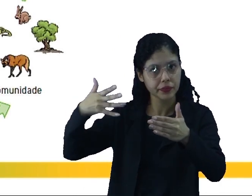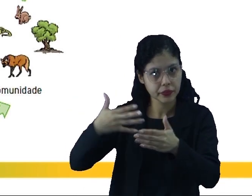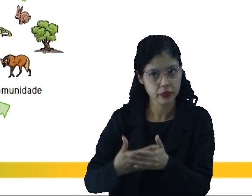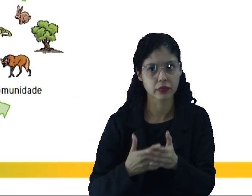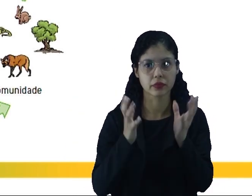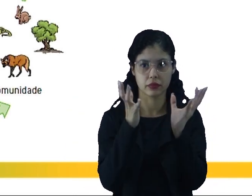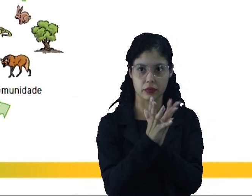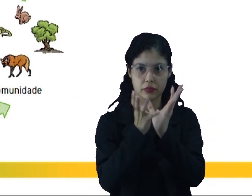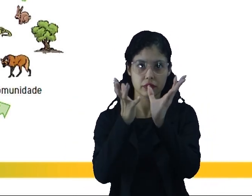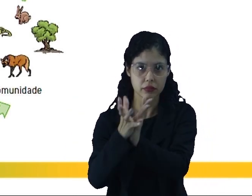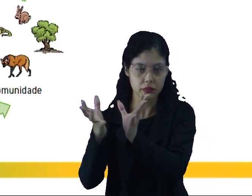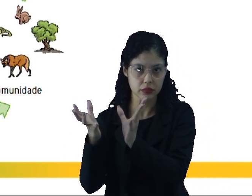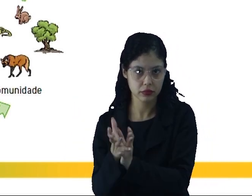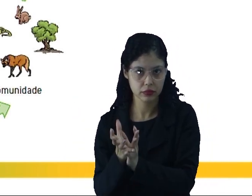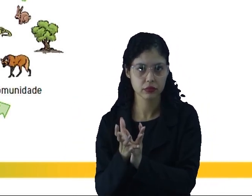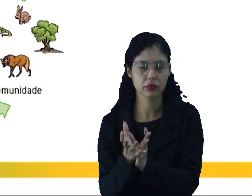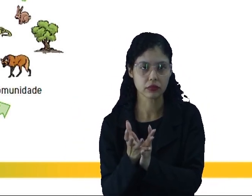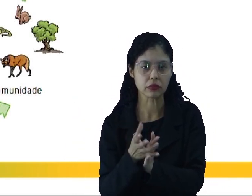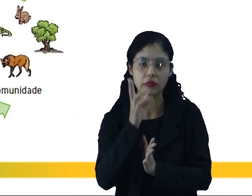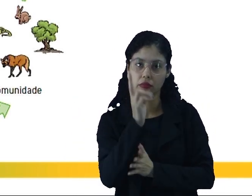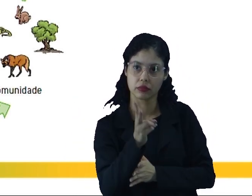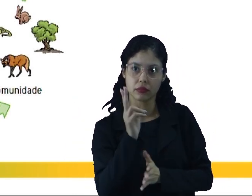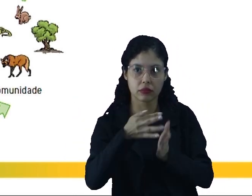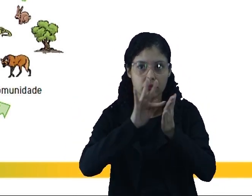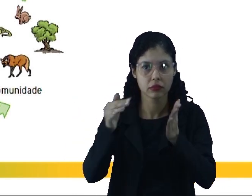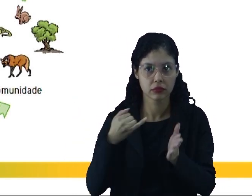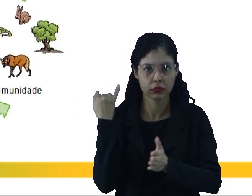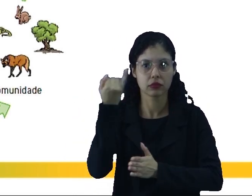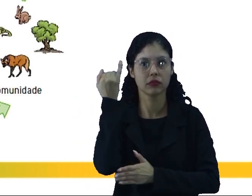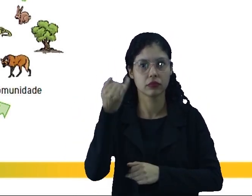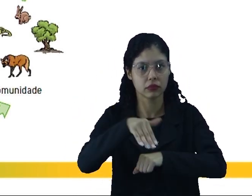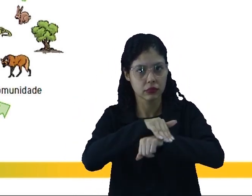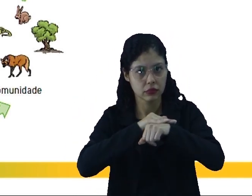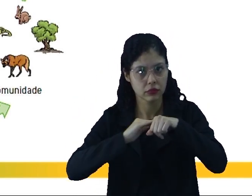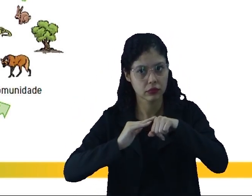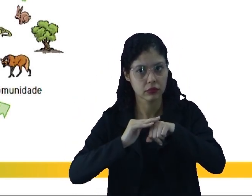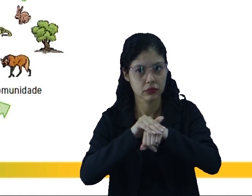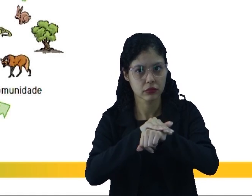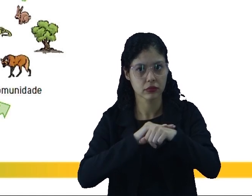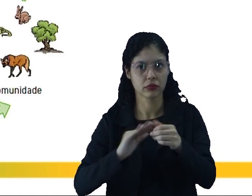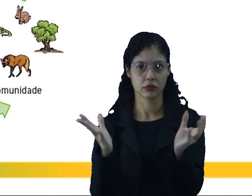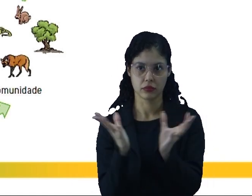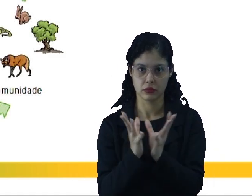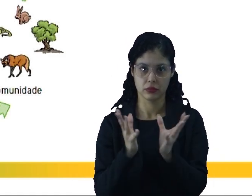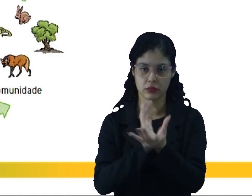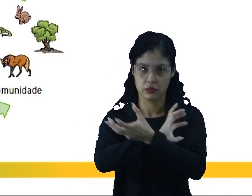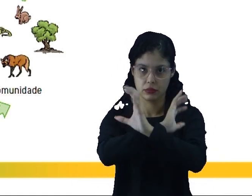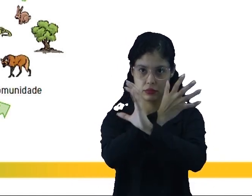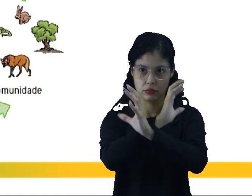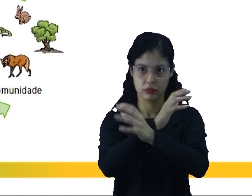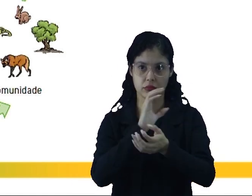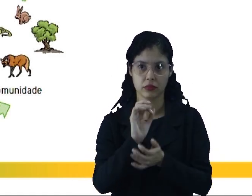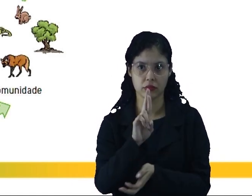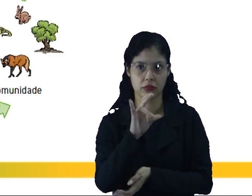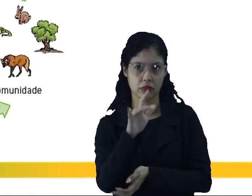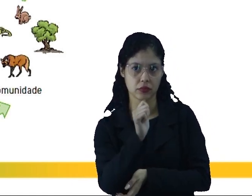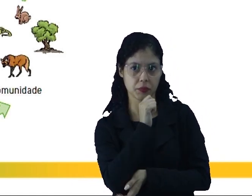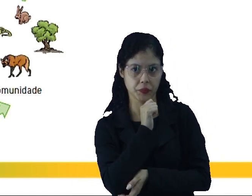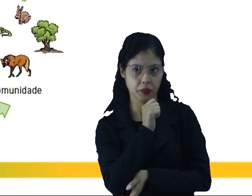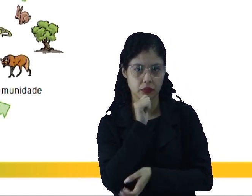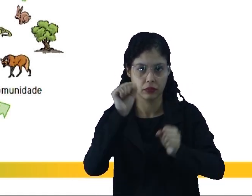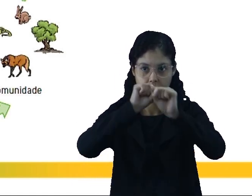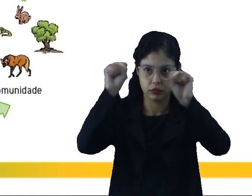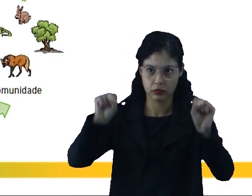também. Um conjunto de células que desempenham a mesma função, a gente tem um tecido. Um conjunto de tecido, a gente tem um órgão. Um conjunto de órgãos, a